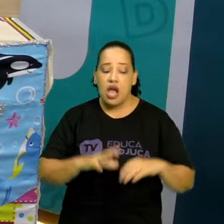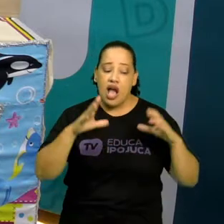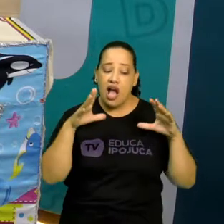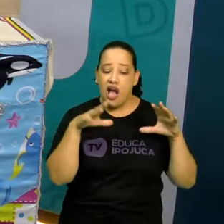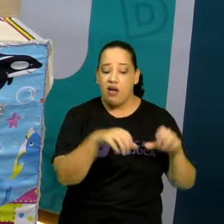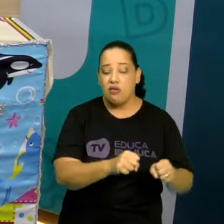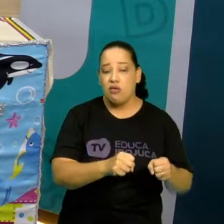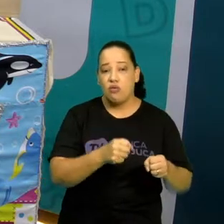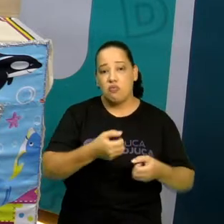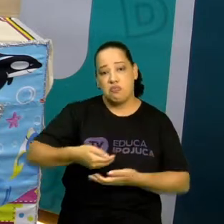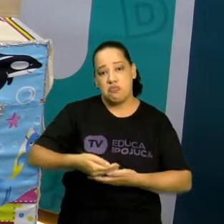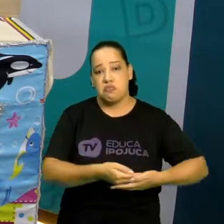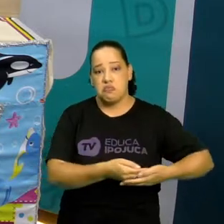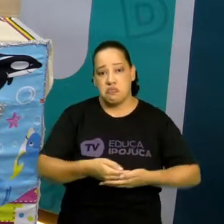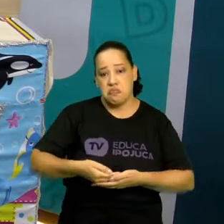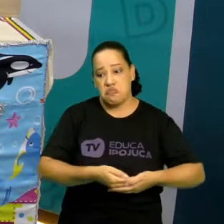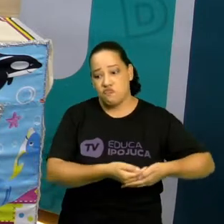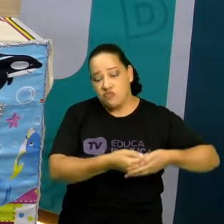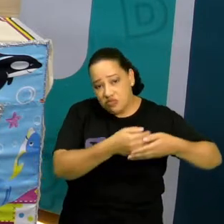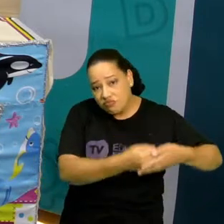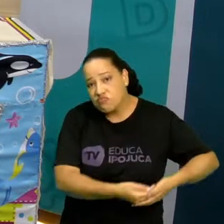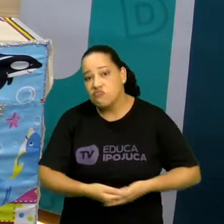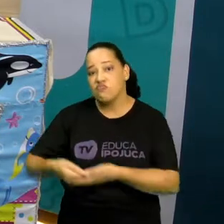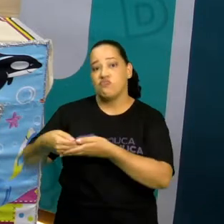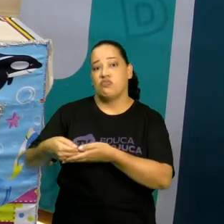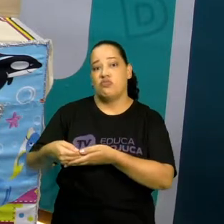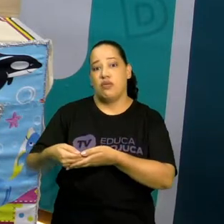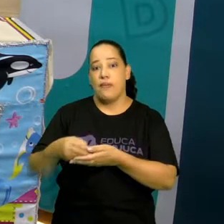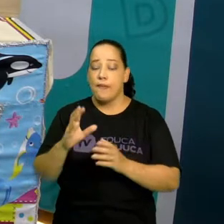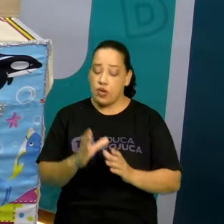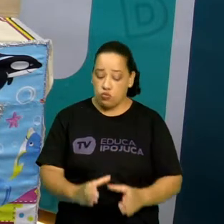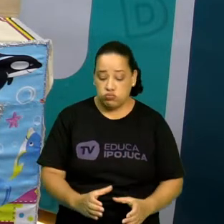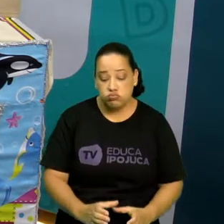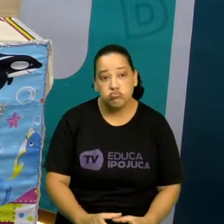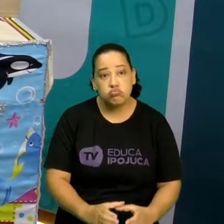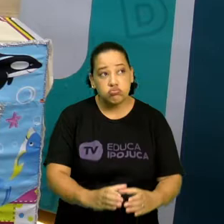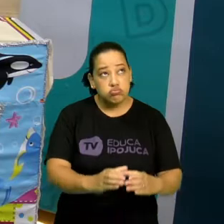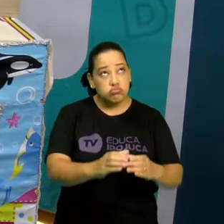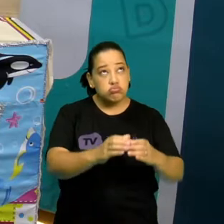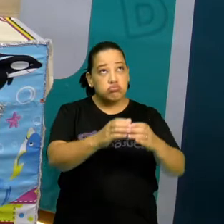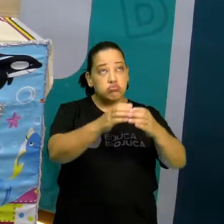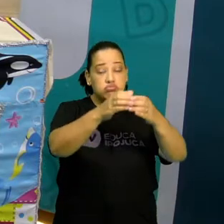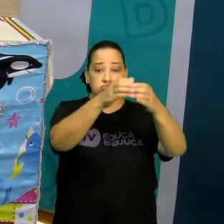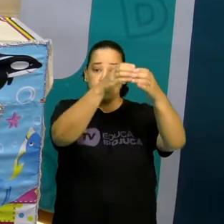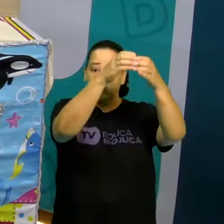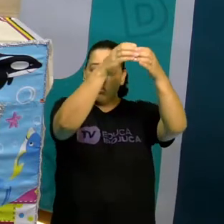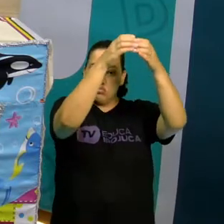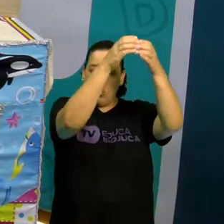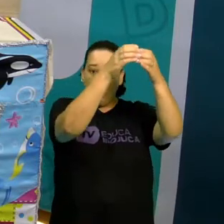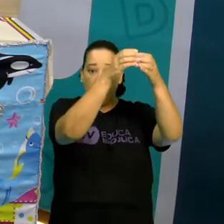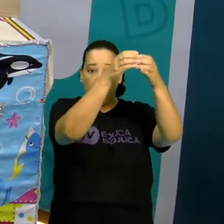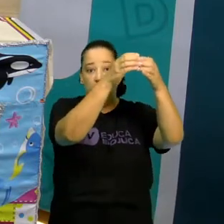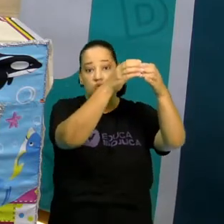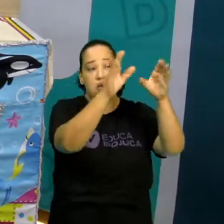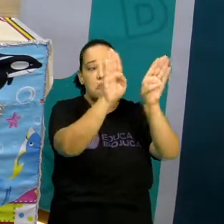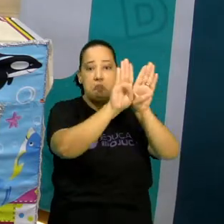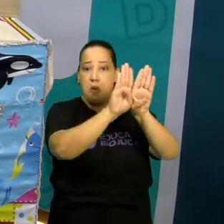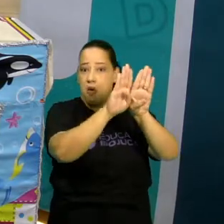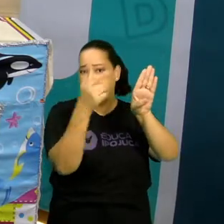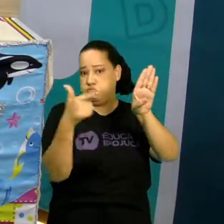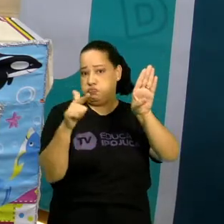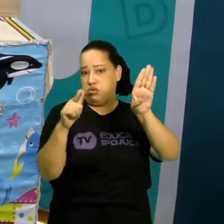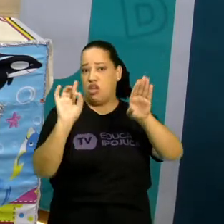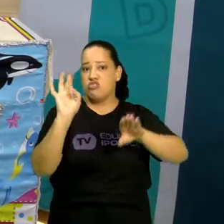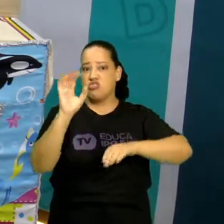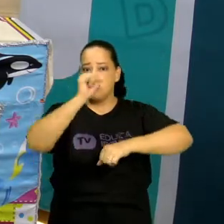embora colocou ela ainda a torre que não tinha porta só tinha